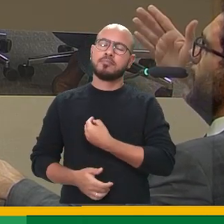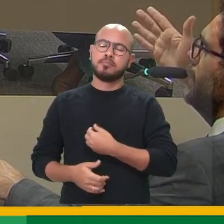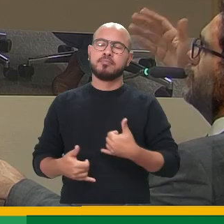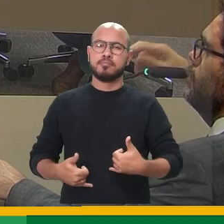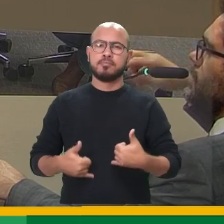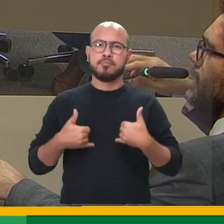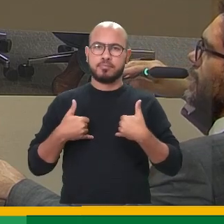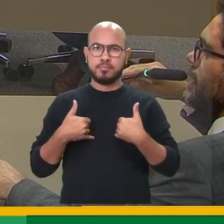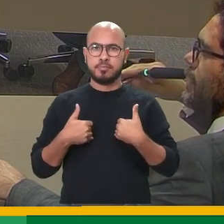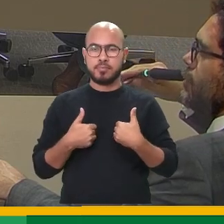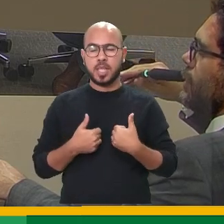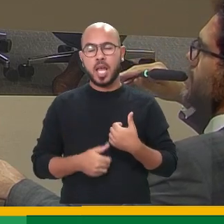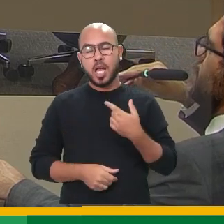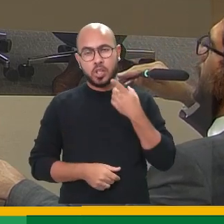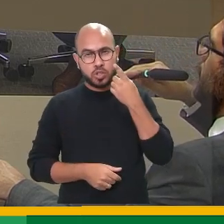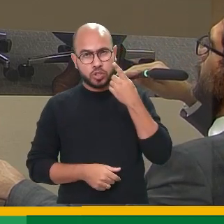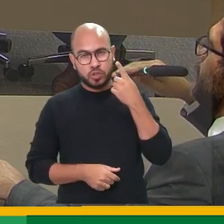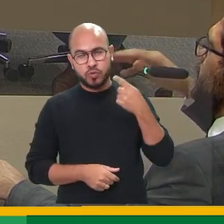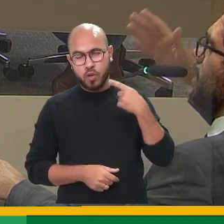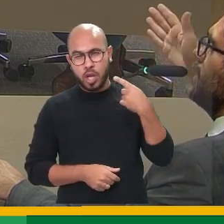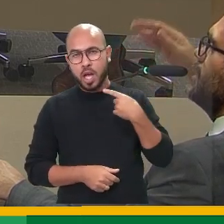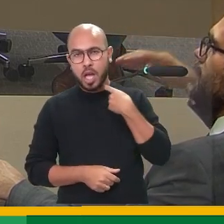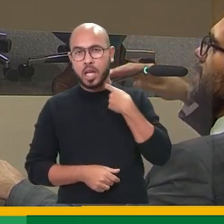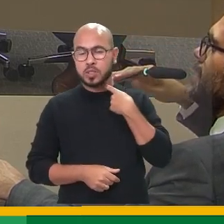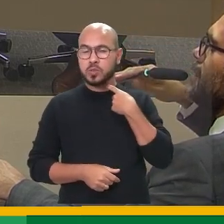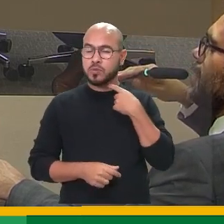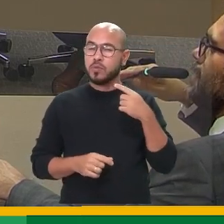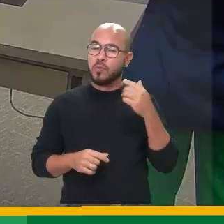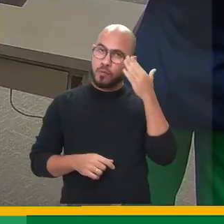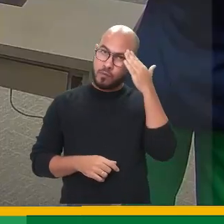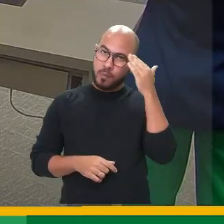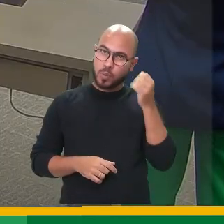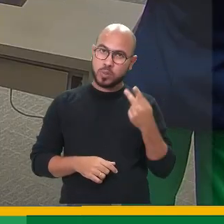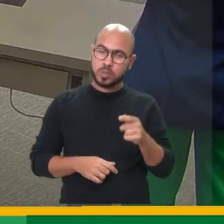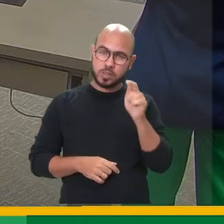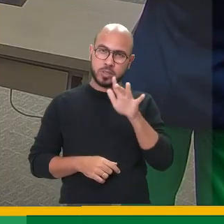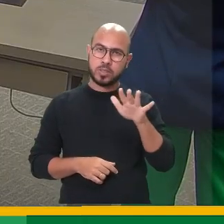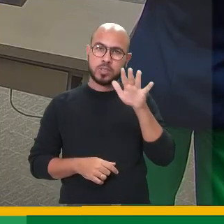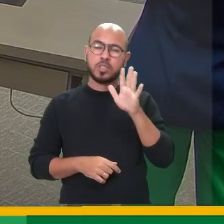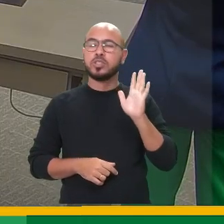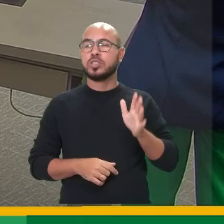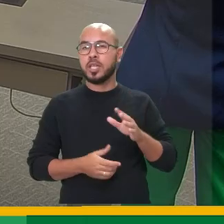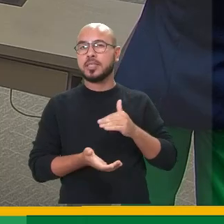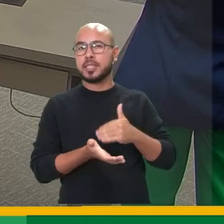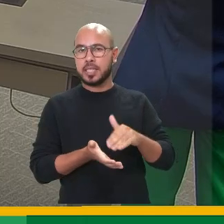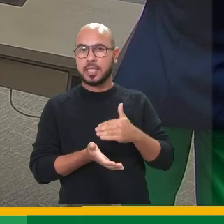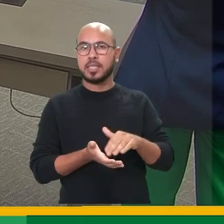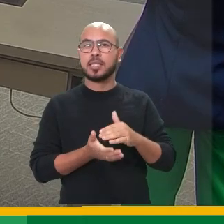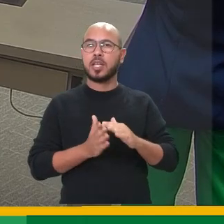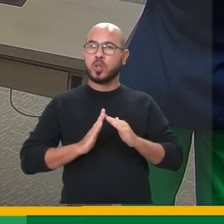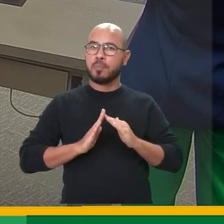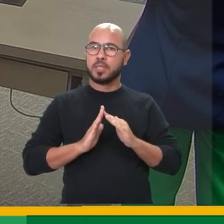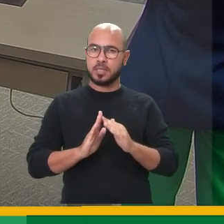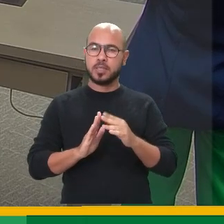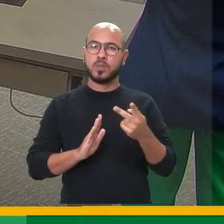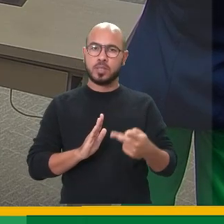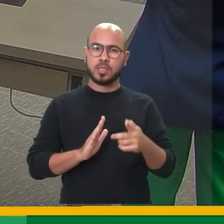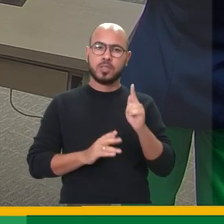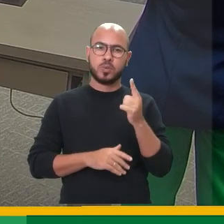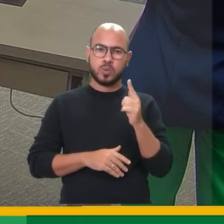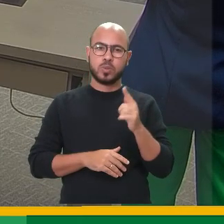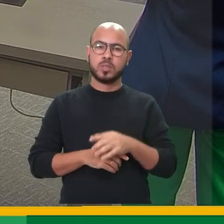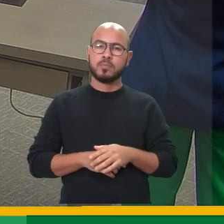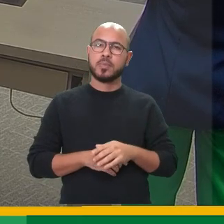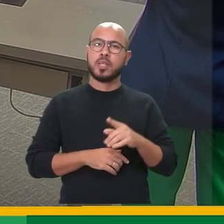um advogado ilustre aqui do nosso Estado foi secretário de habitação aqui em Goiânia eu tenho alegria de ser o meu padrinho padrinho da minha